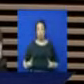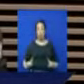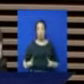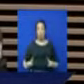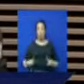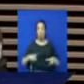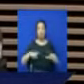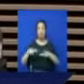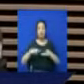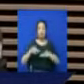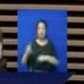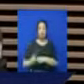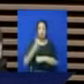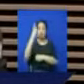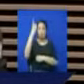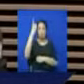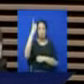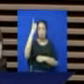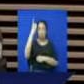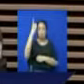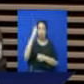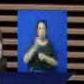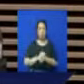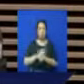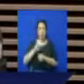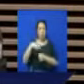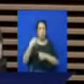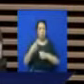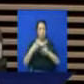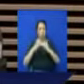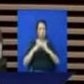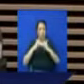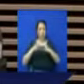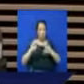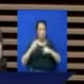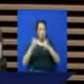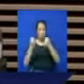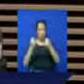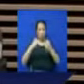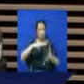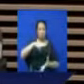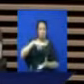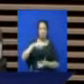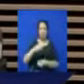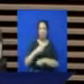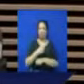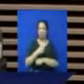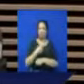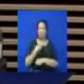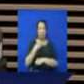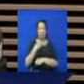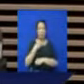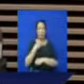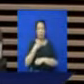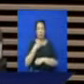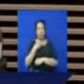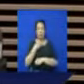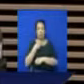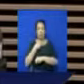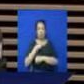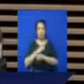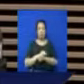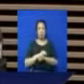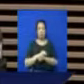missão divina. Nenhuma outra instituição, por mais poderosa que seja no mundo, ela não tem autoridade do nome de Jesus